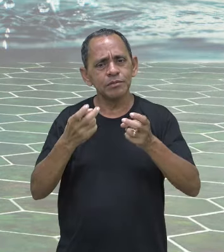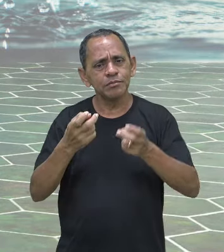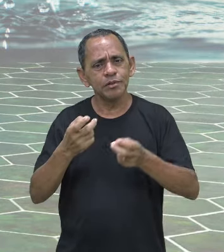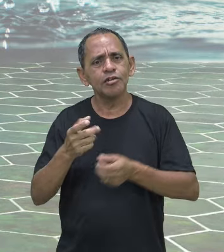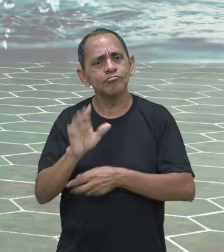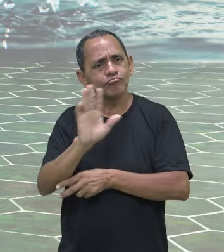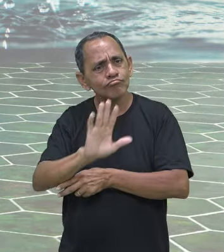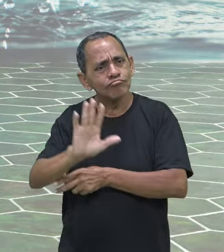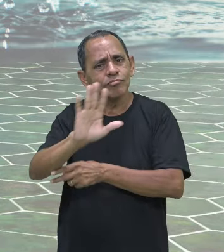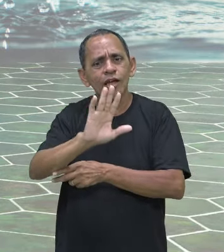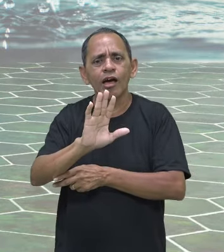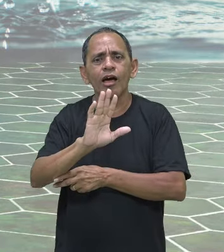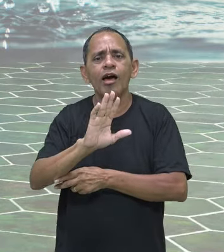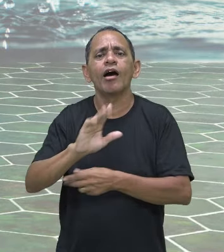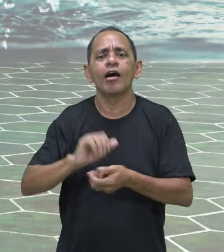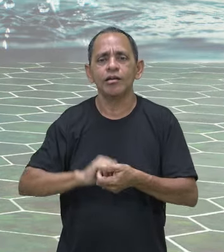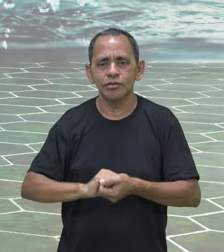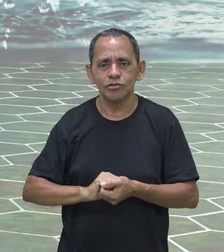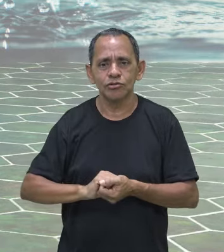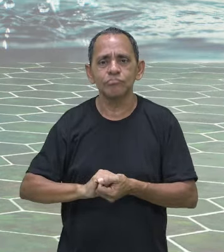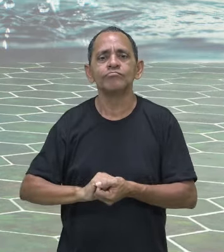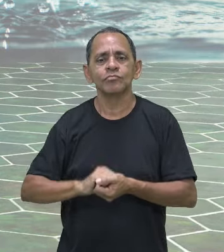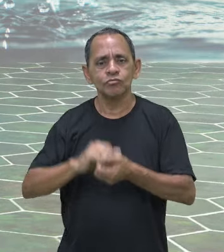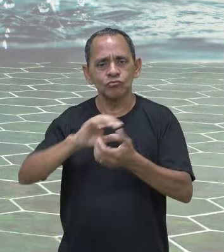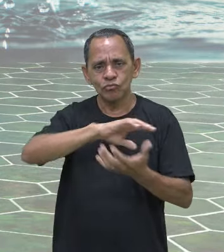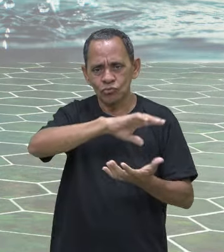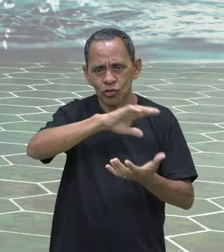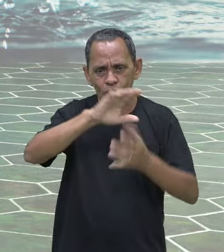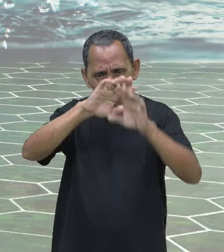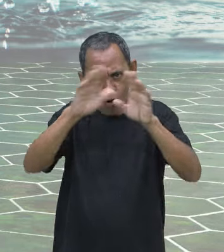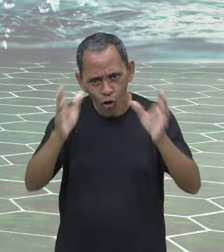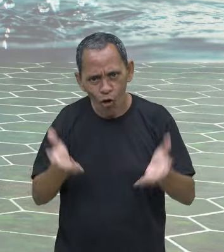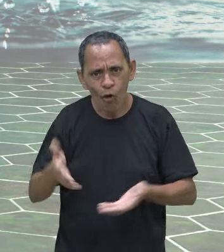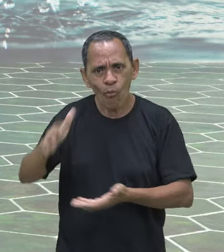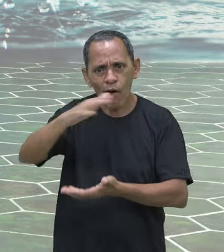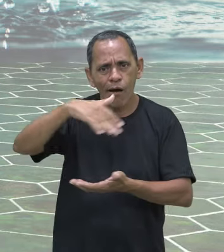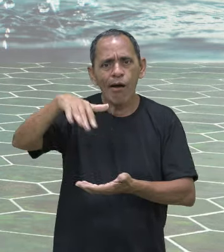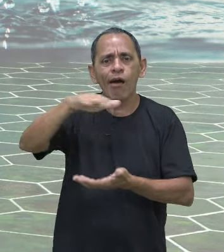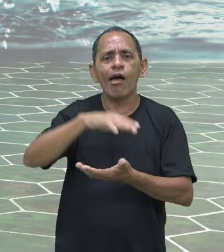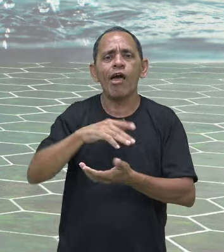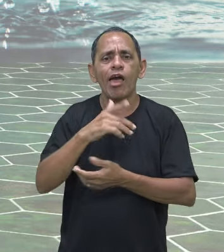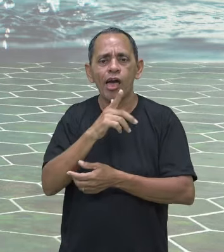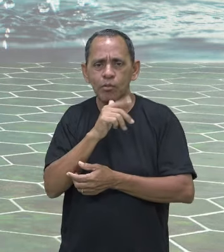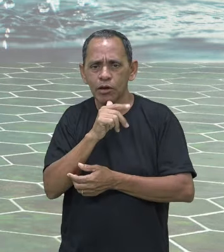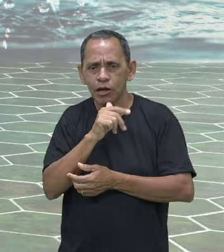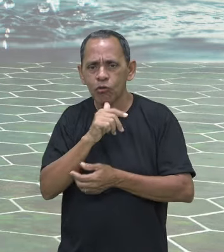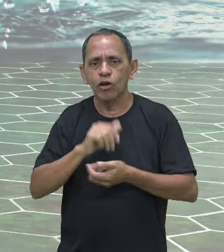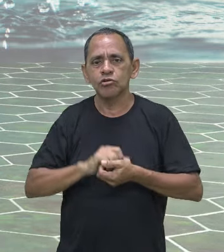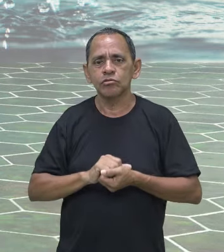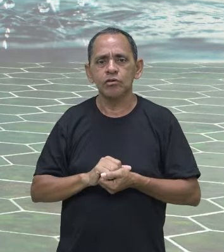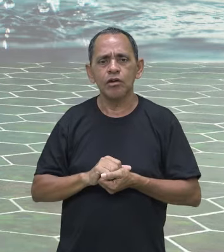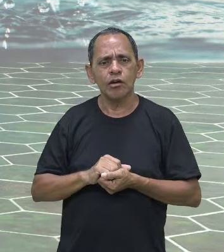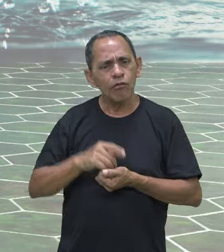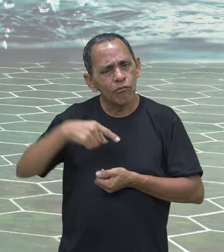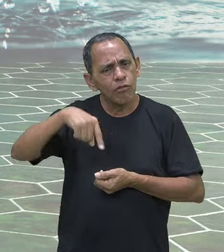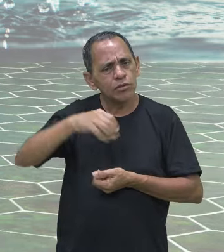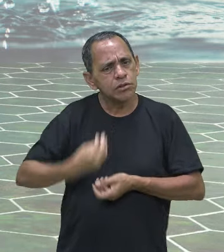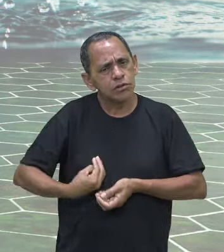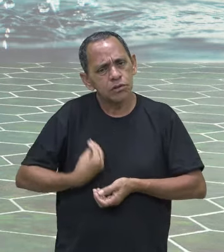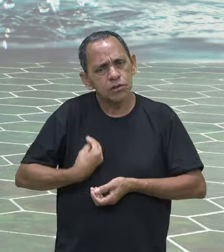um ecossistema aquático. Então, quantos de vocês aí moram às margens de rios,